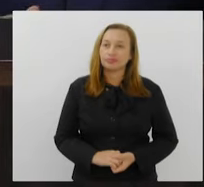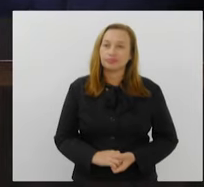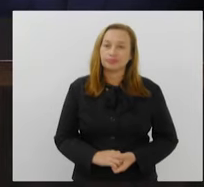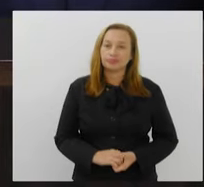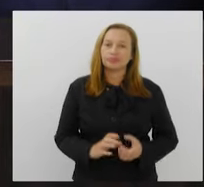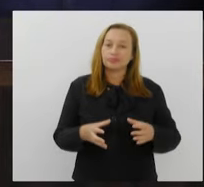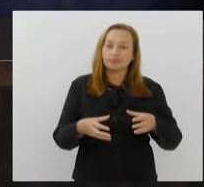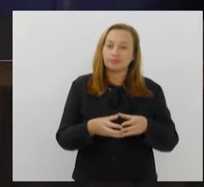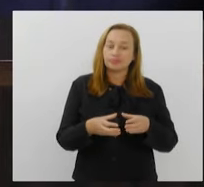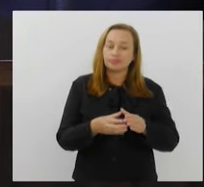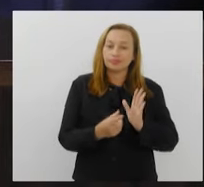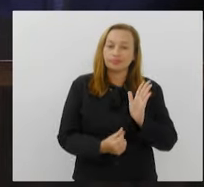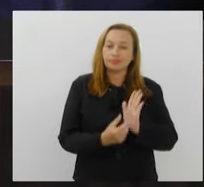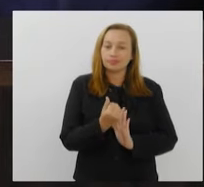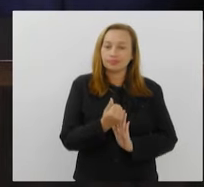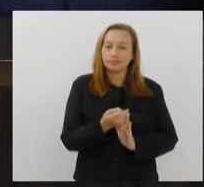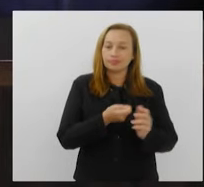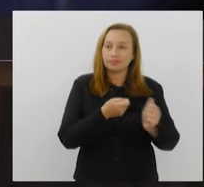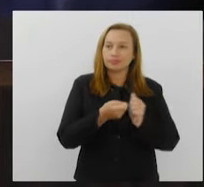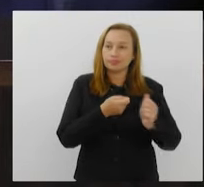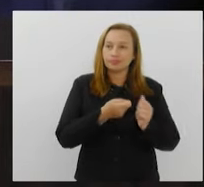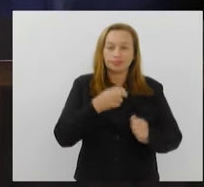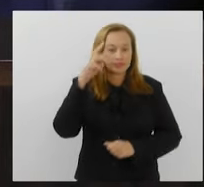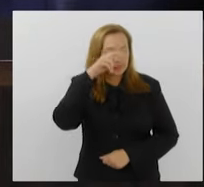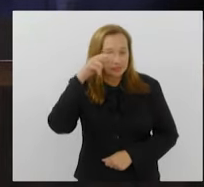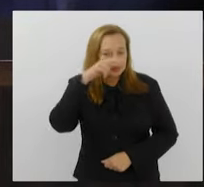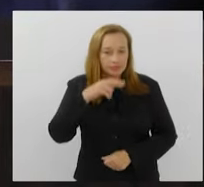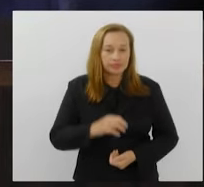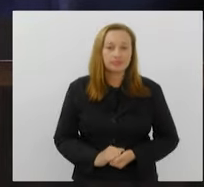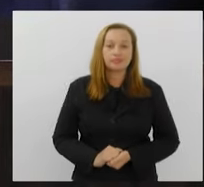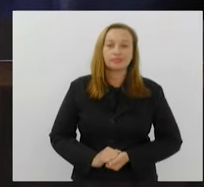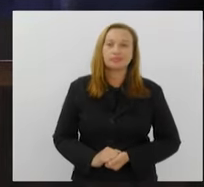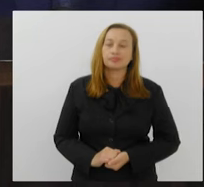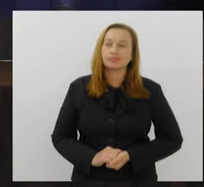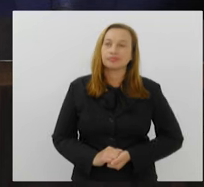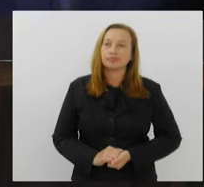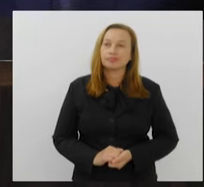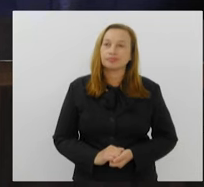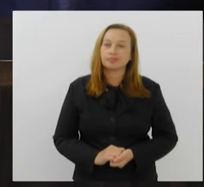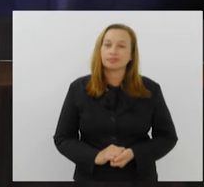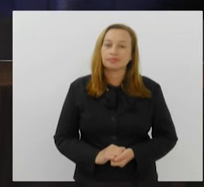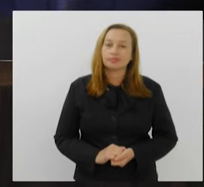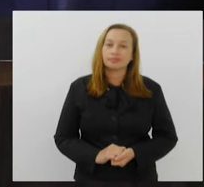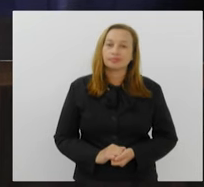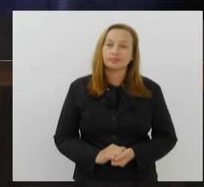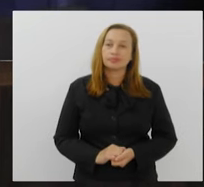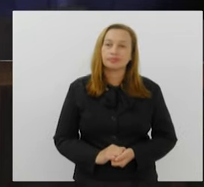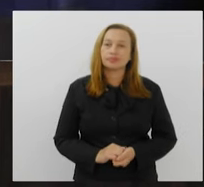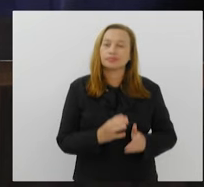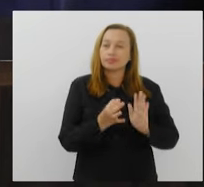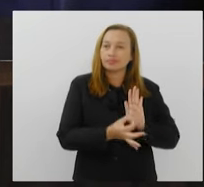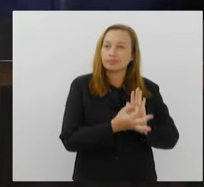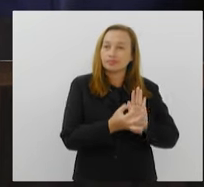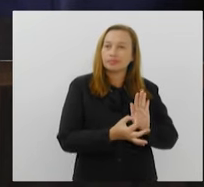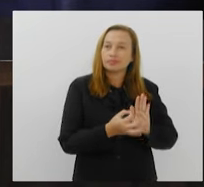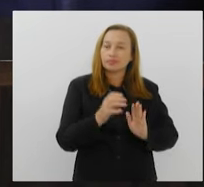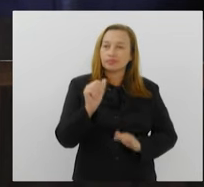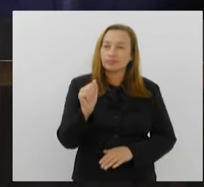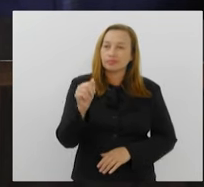Pela Comissão de Orçamento, Finanças, Fiscalização Financeira e Controle, para emitir parecer, deputado André